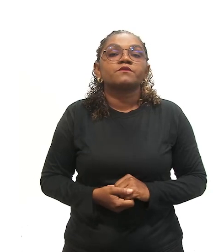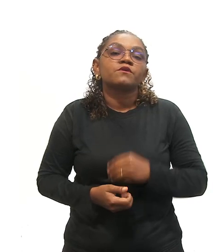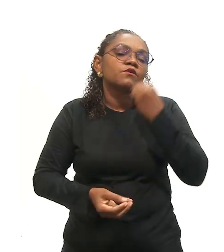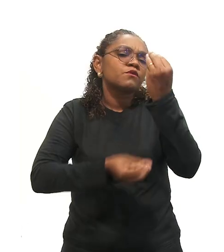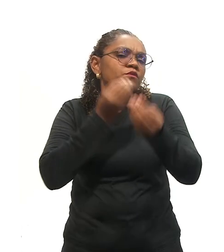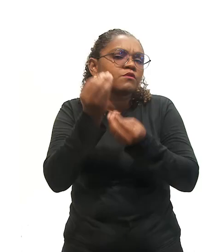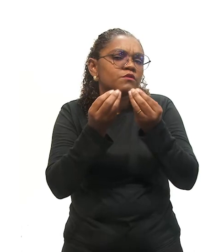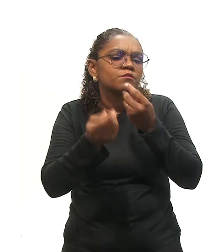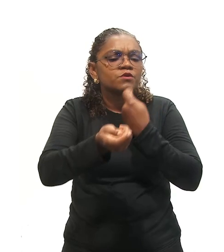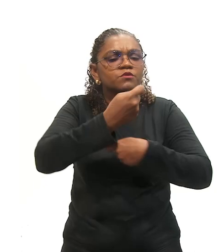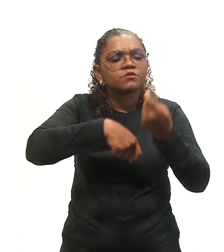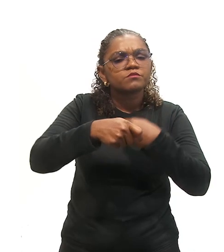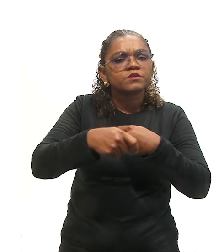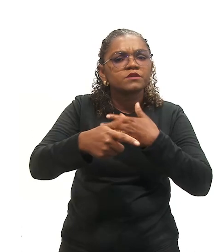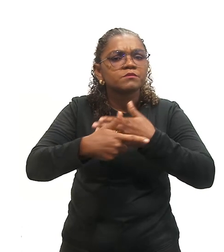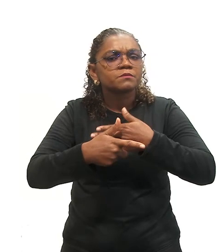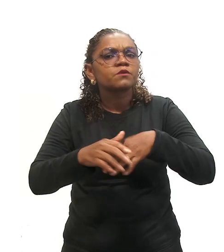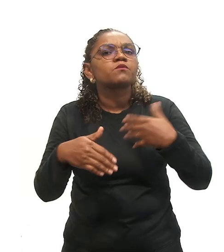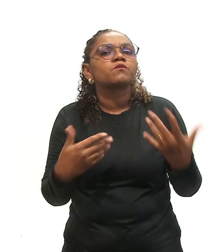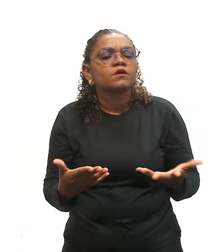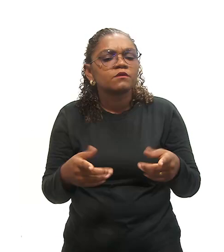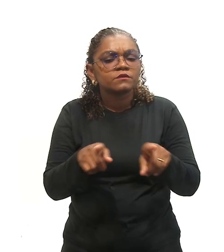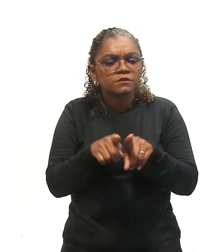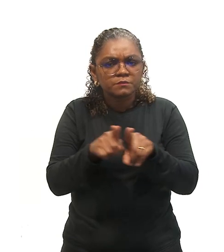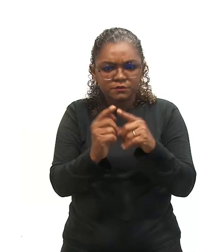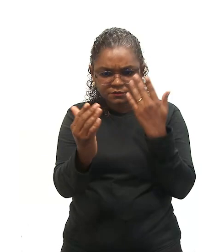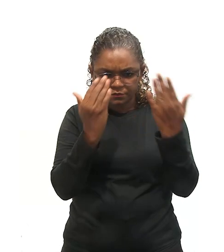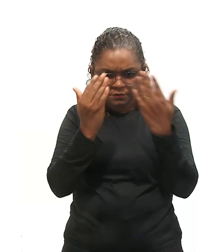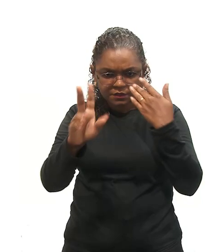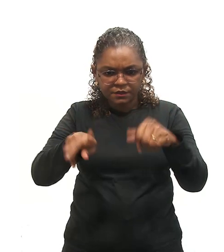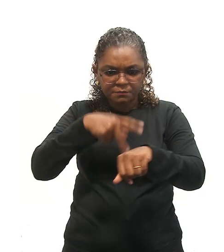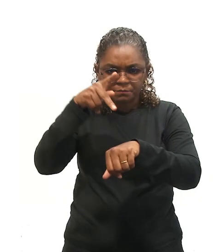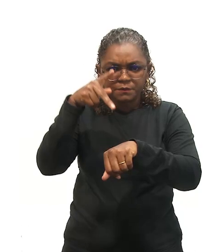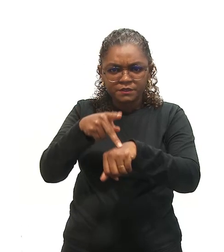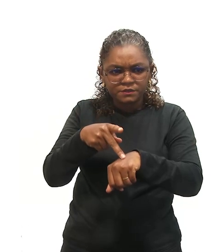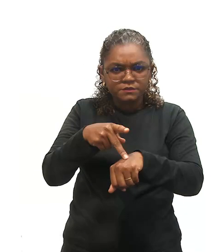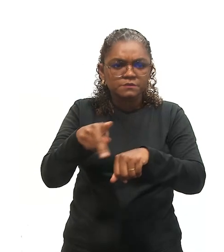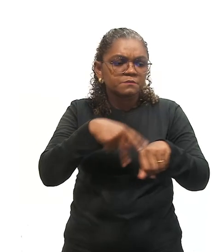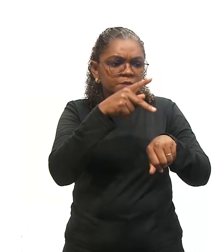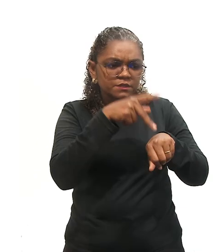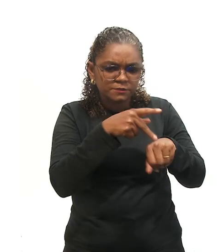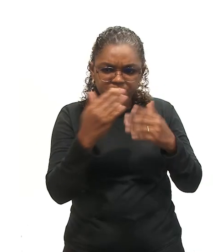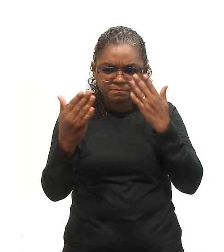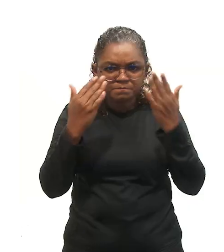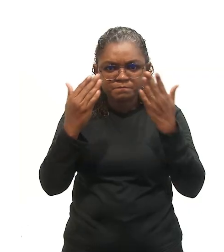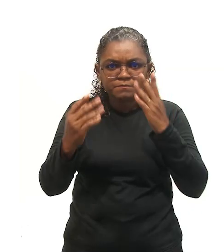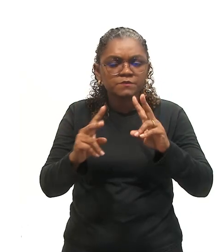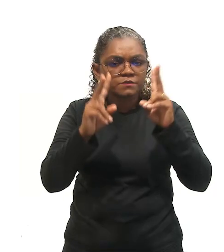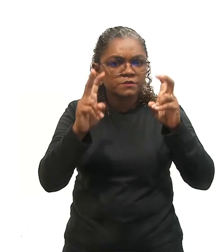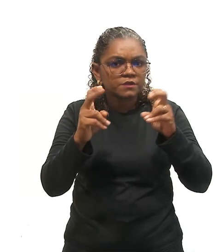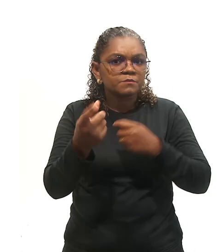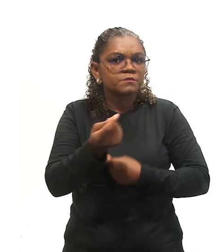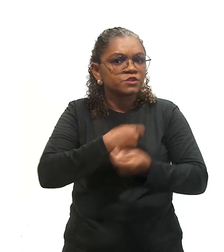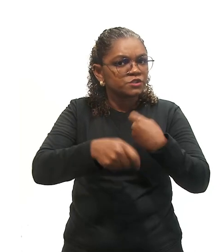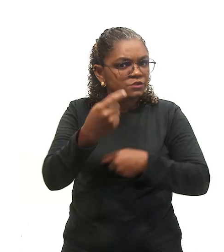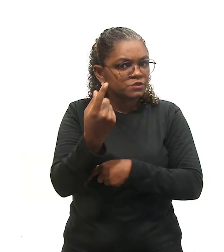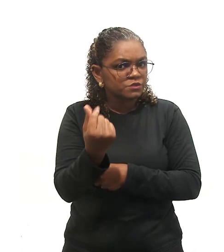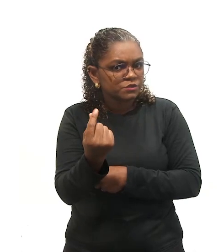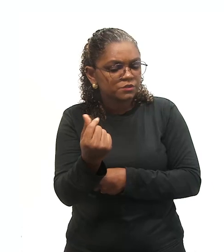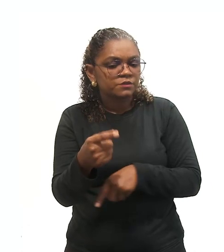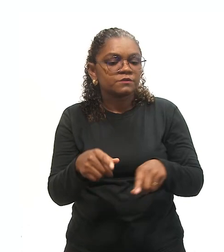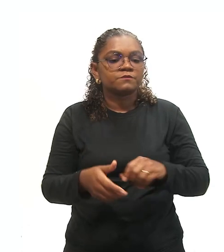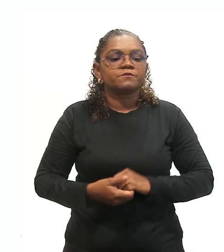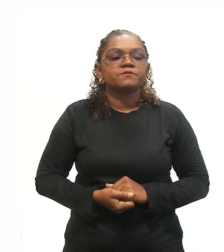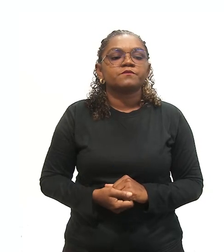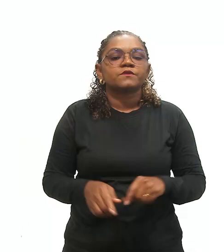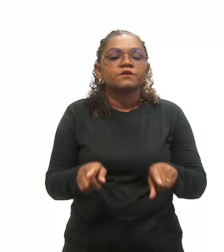pouco sobre a capacidade de produzir bens e serviços. Vamos falar sobre os preços, como eles se comportam quando o governo emite muita